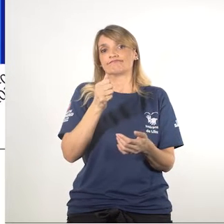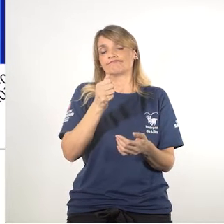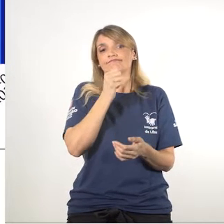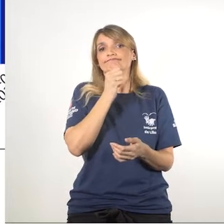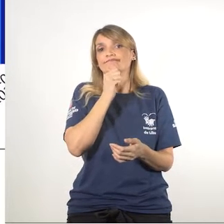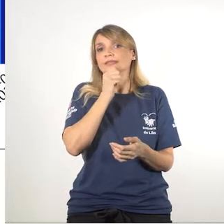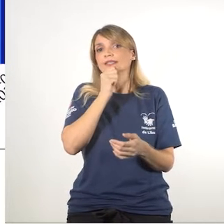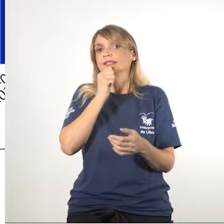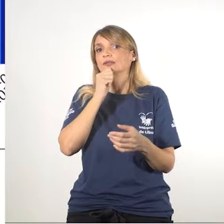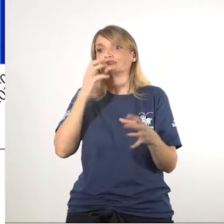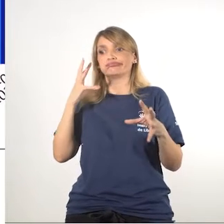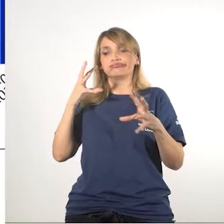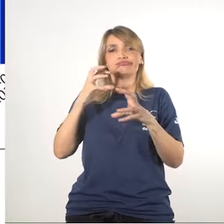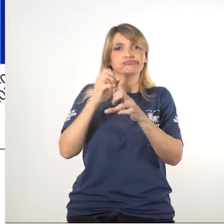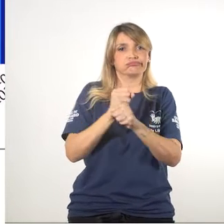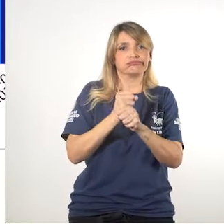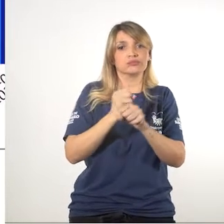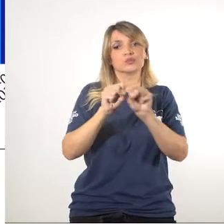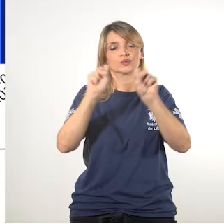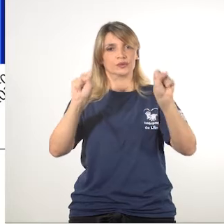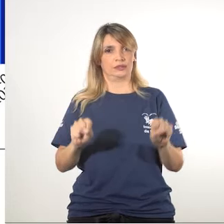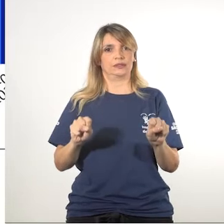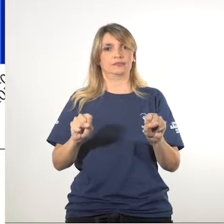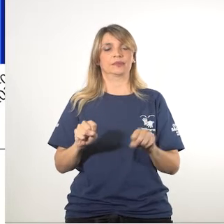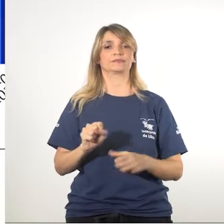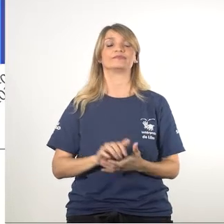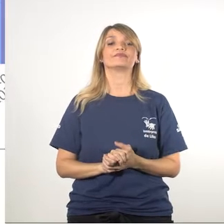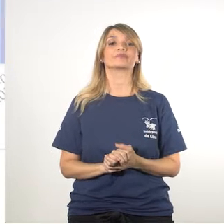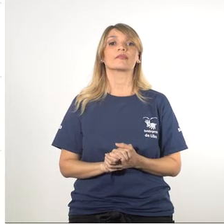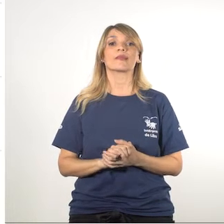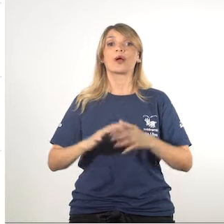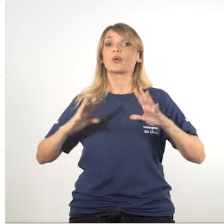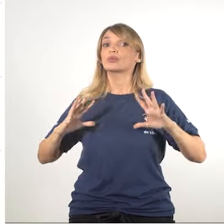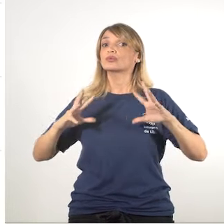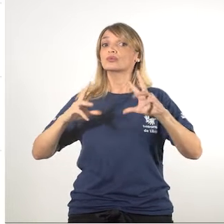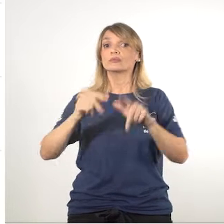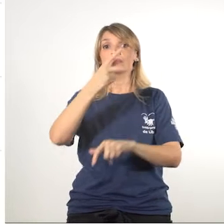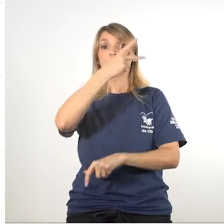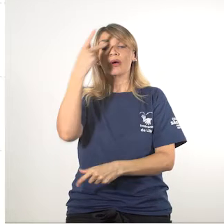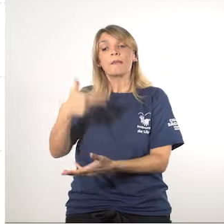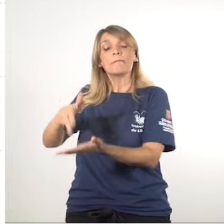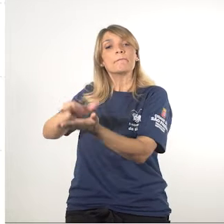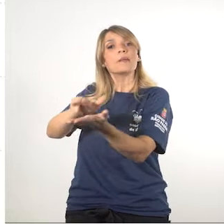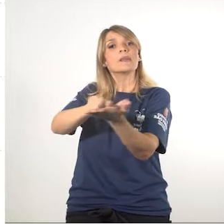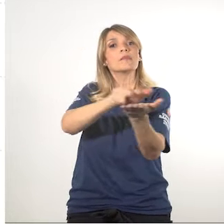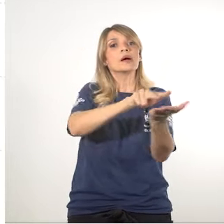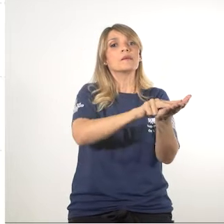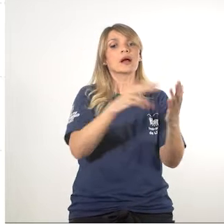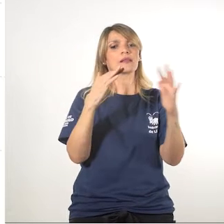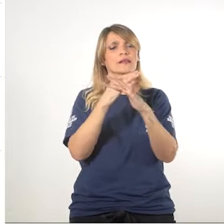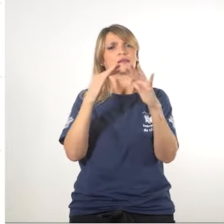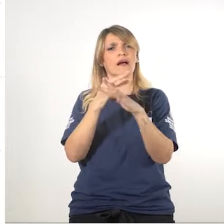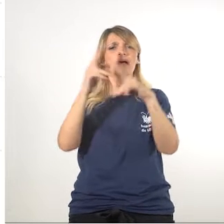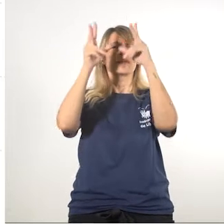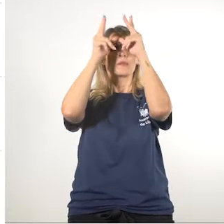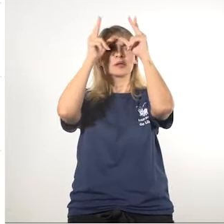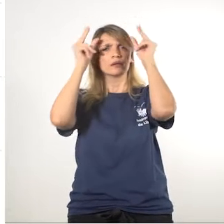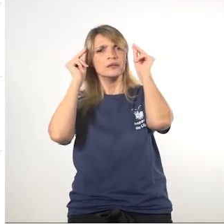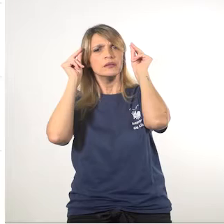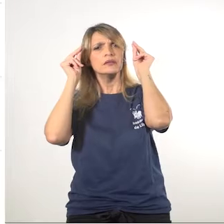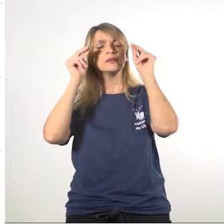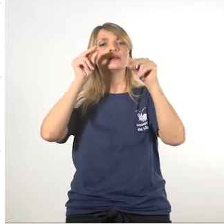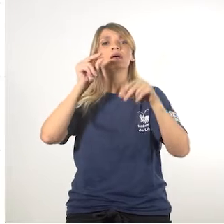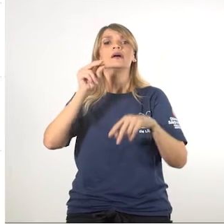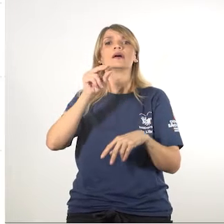chegaram no nosso sistema. O total de internados na cidade, somando enfermaria